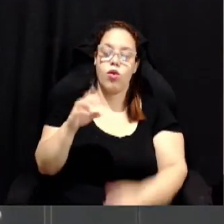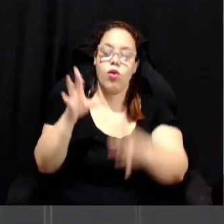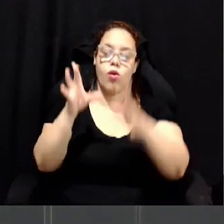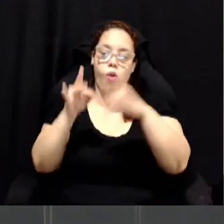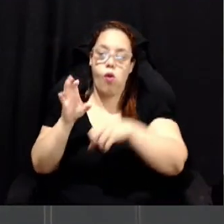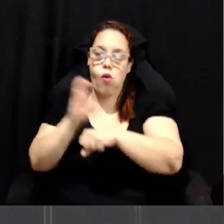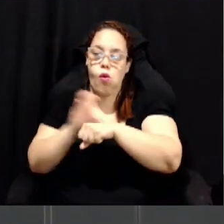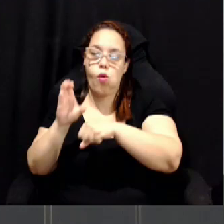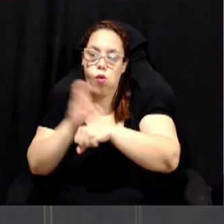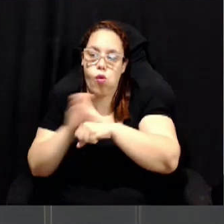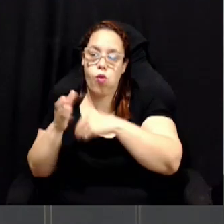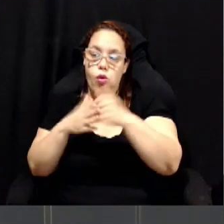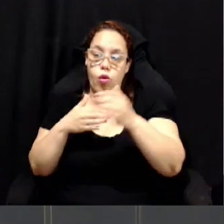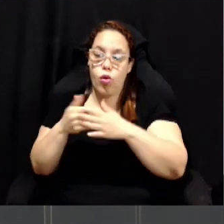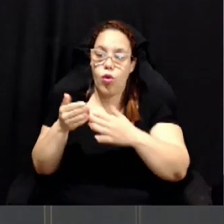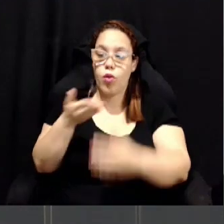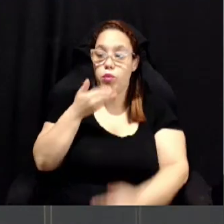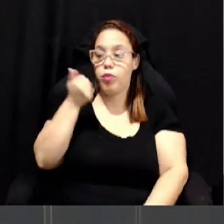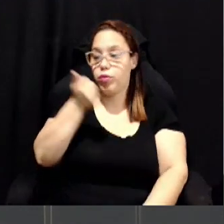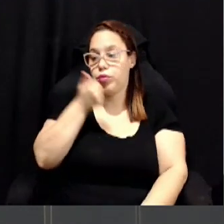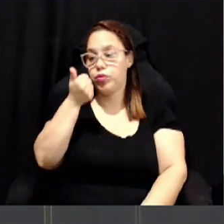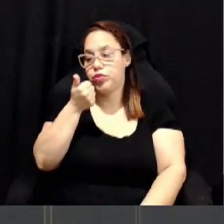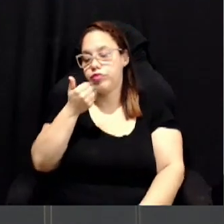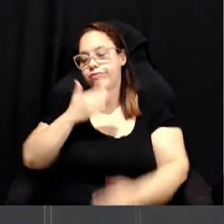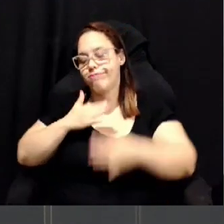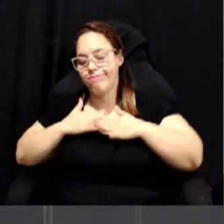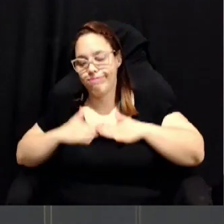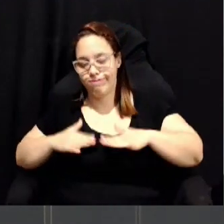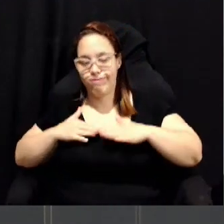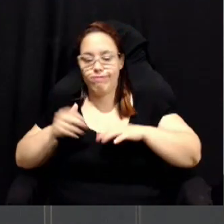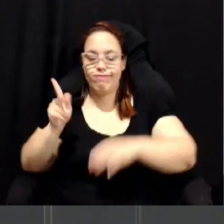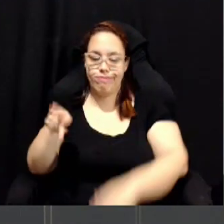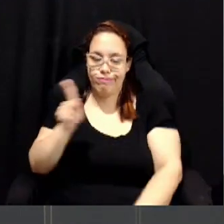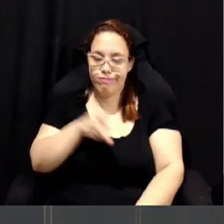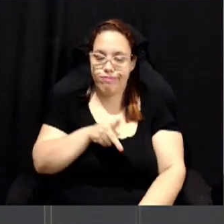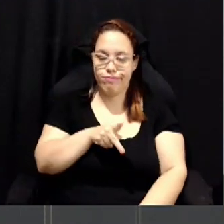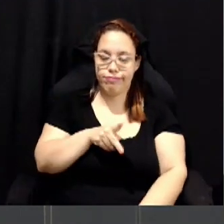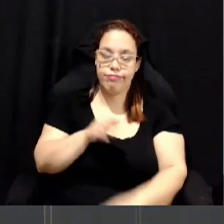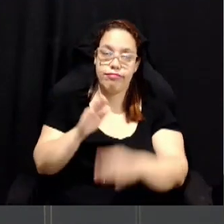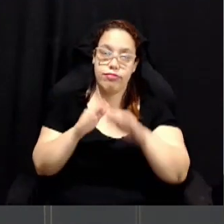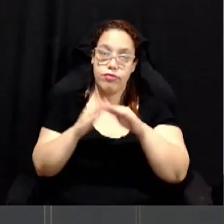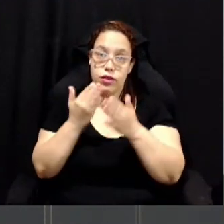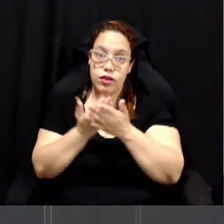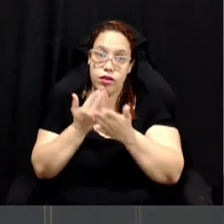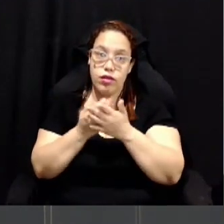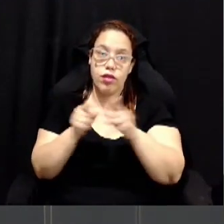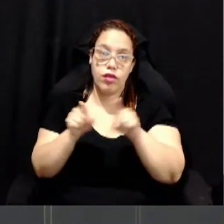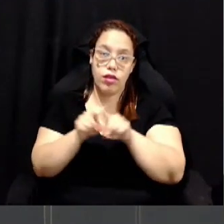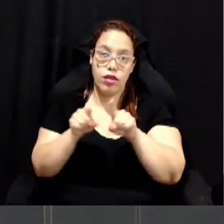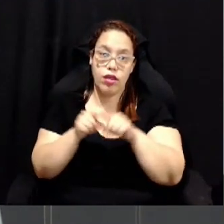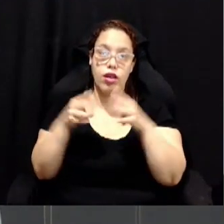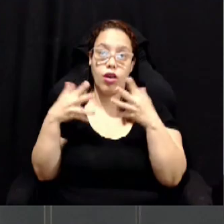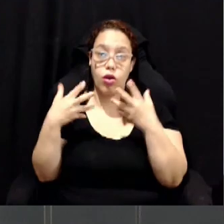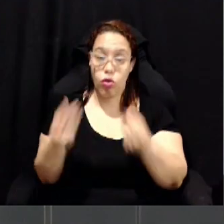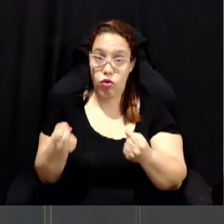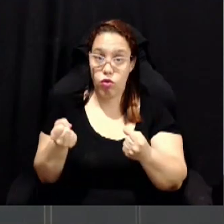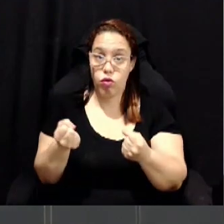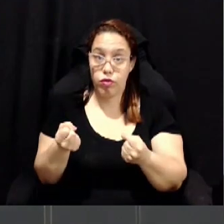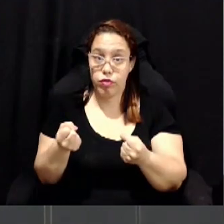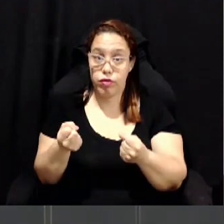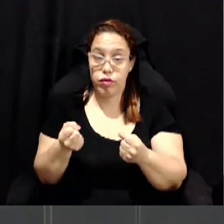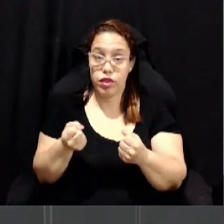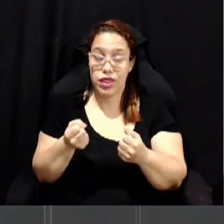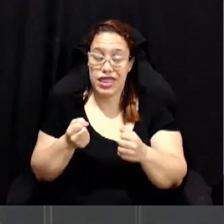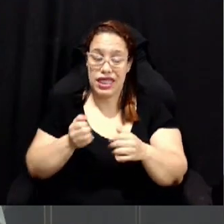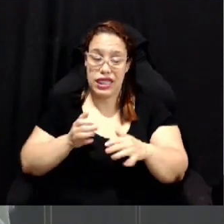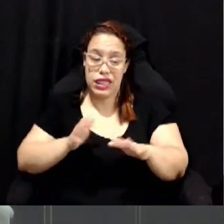capacitar melhor, dar essa tranquilidade para os professores e que a escola também aceite, porque existe uma resistência de